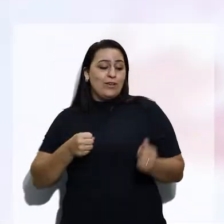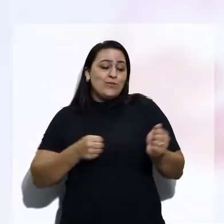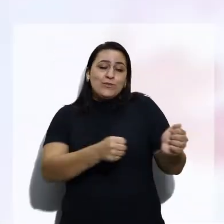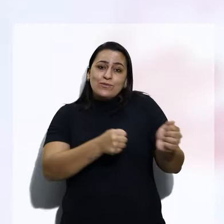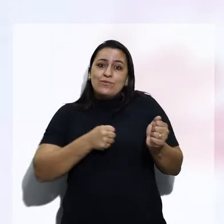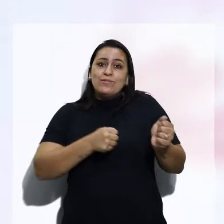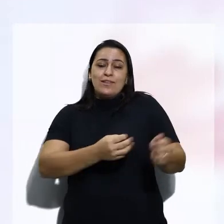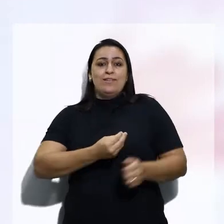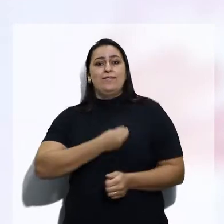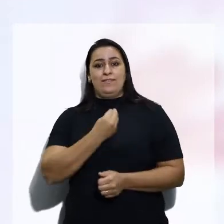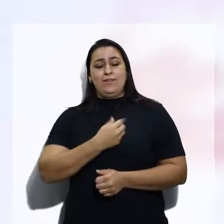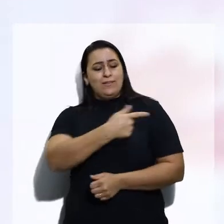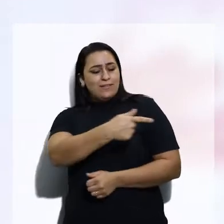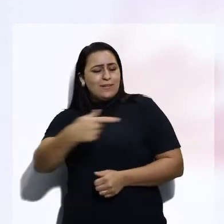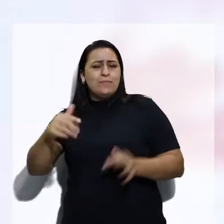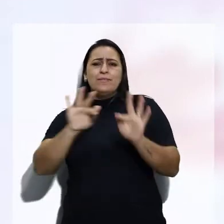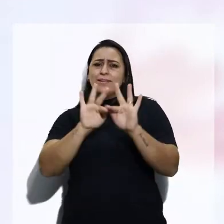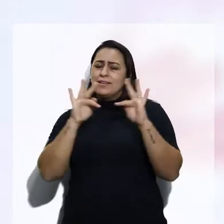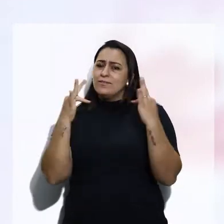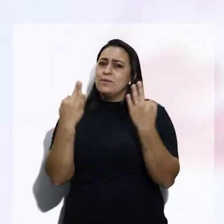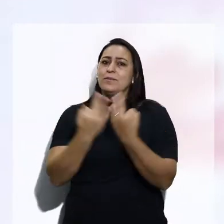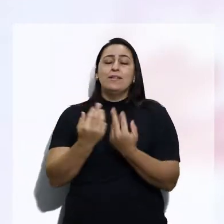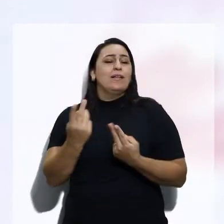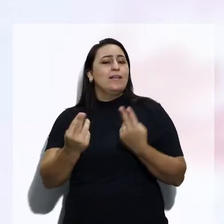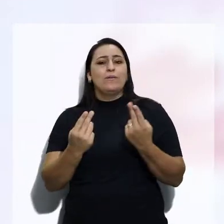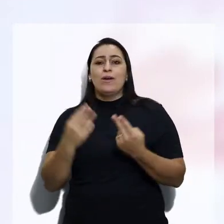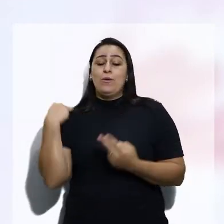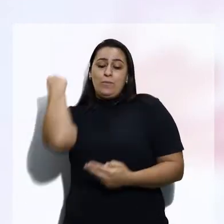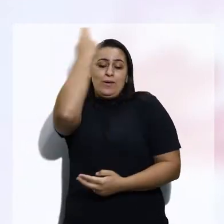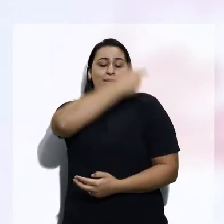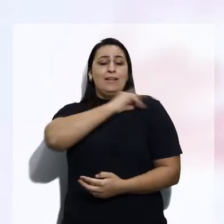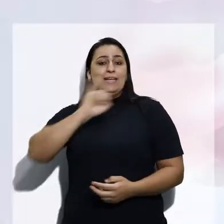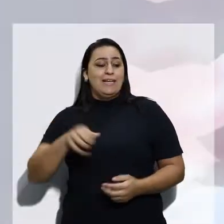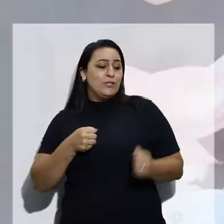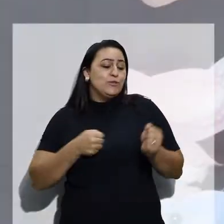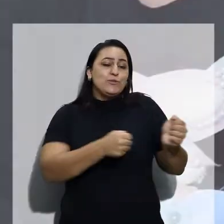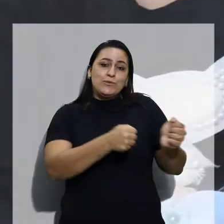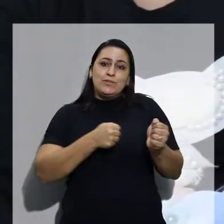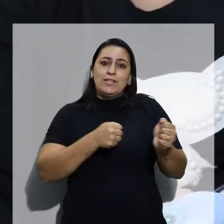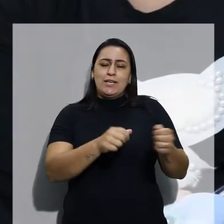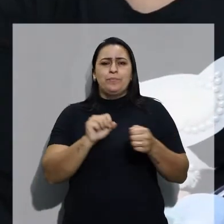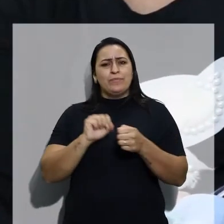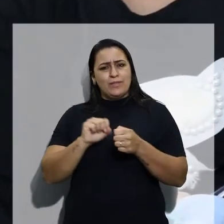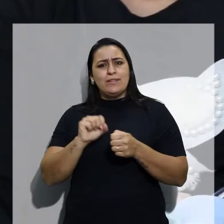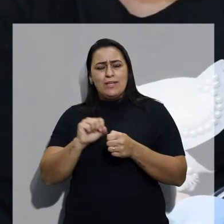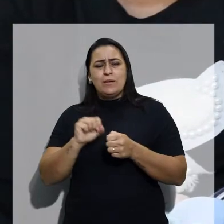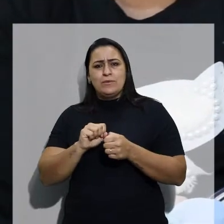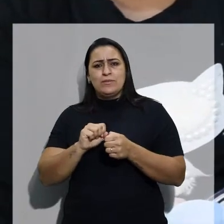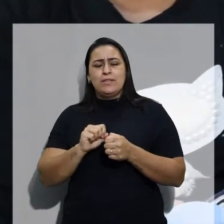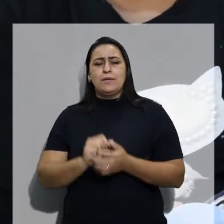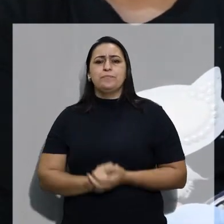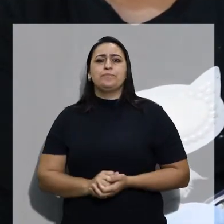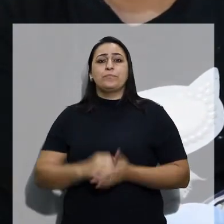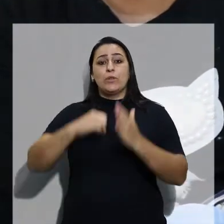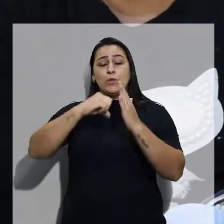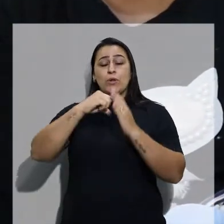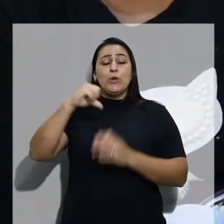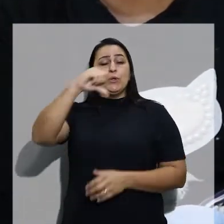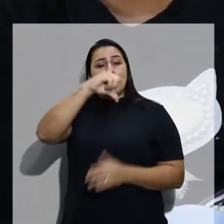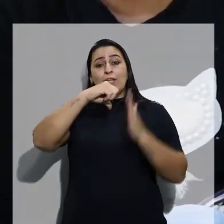viveu. A gente viveu uma Semana da Família como Maria e José. Nós fizemos os nove